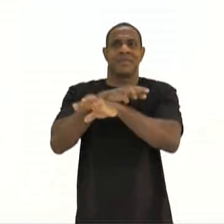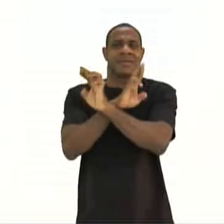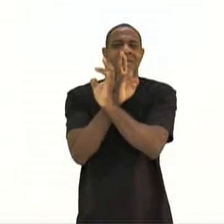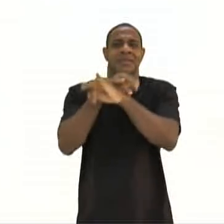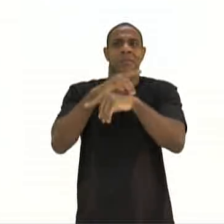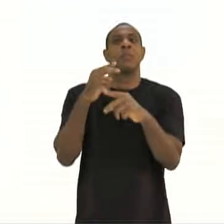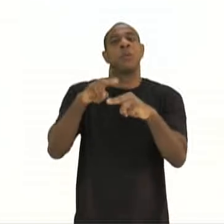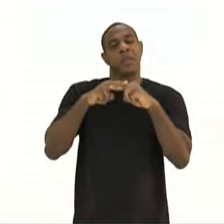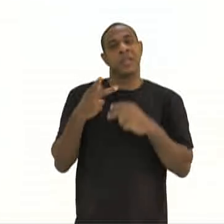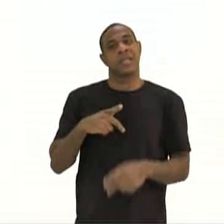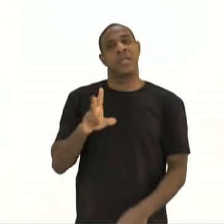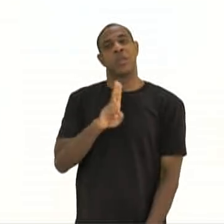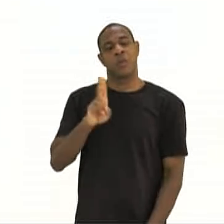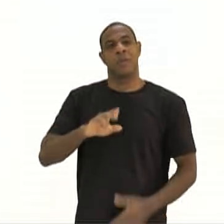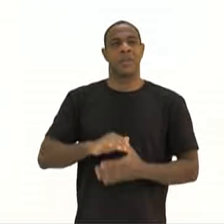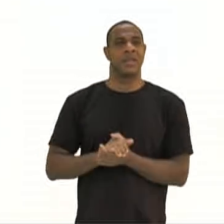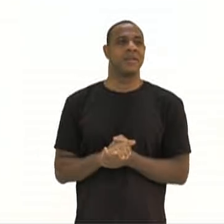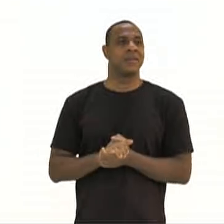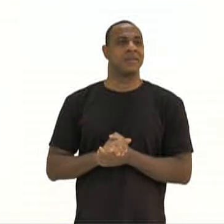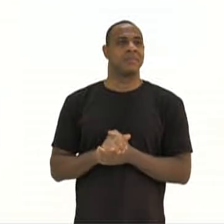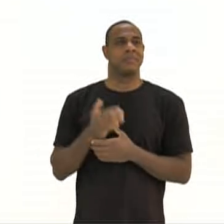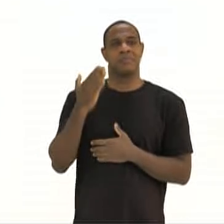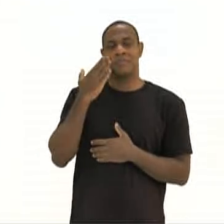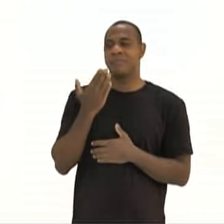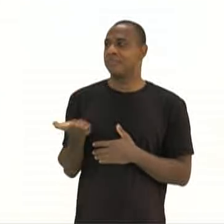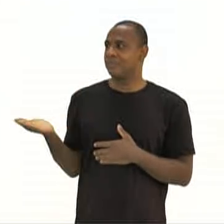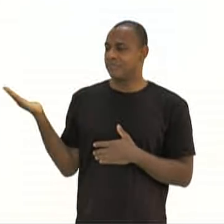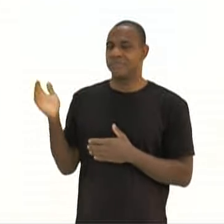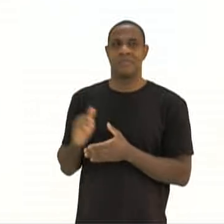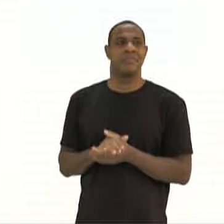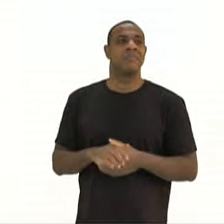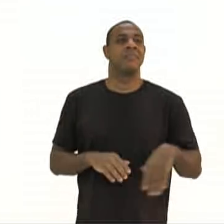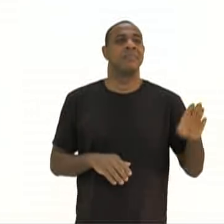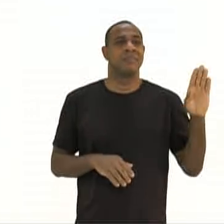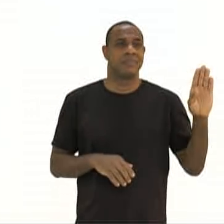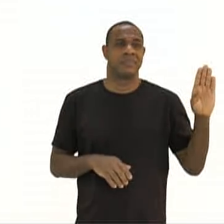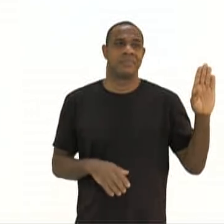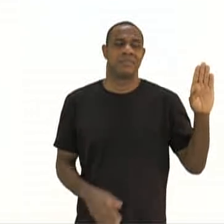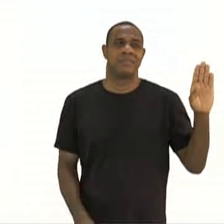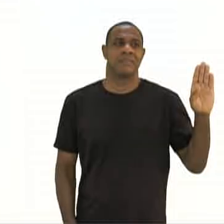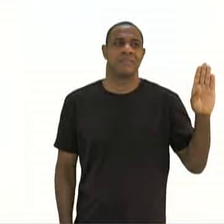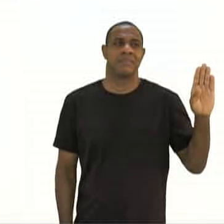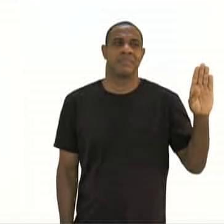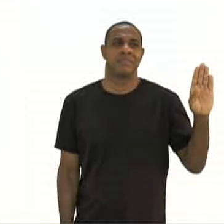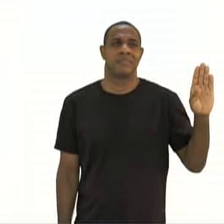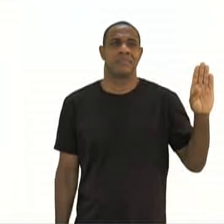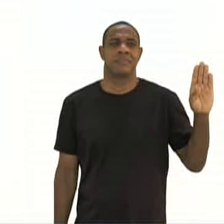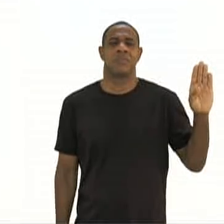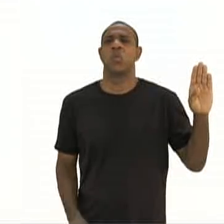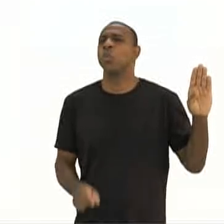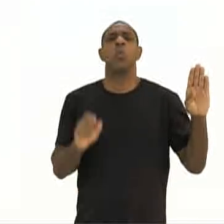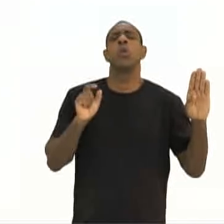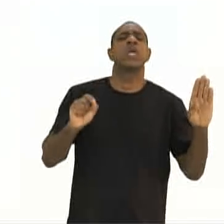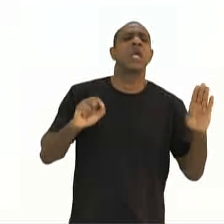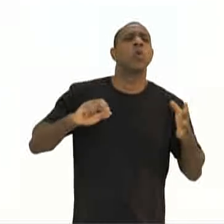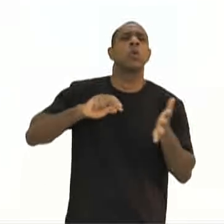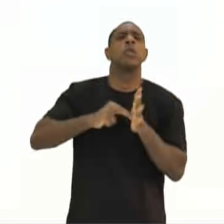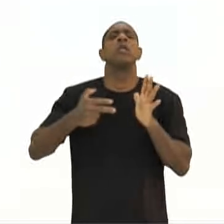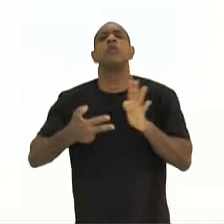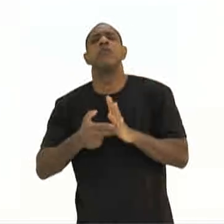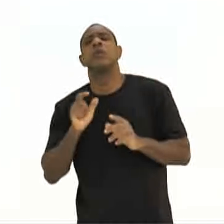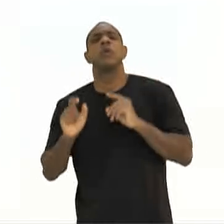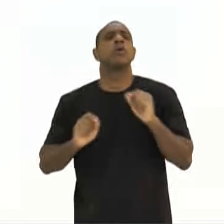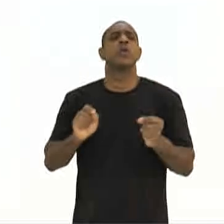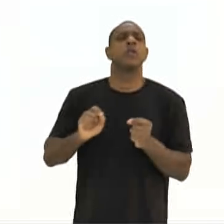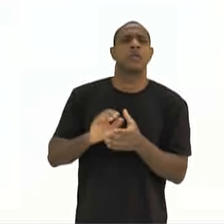nome, certo? E letra B, what is? O que é esse tal de finger tutting? O que é isso? It's